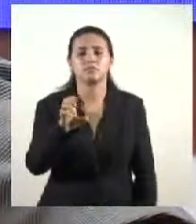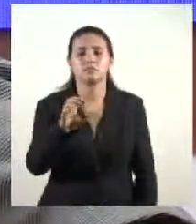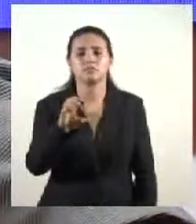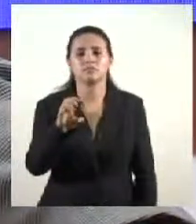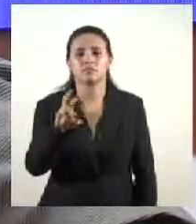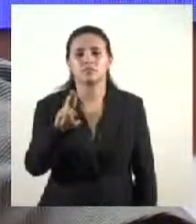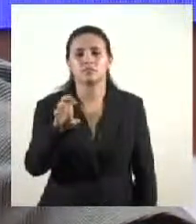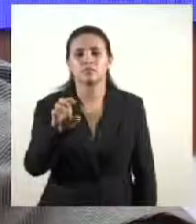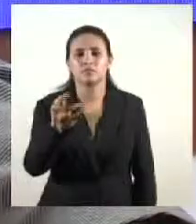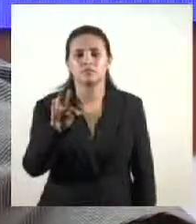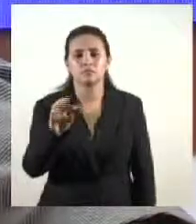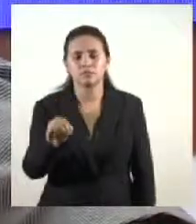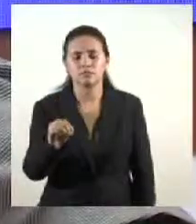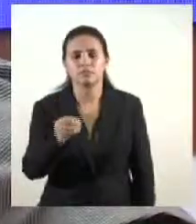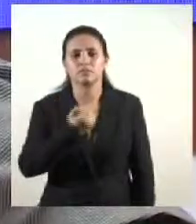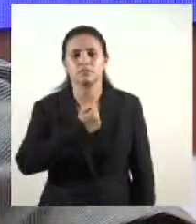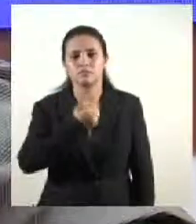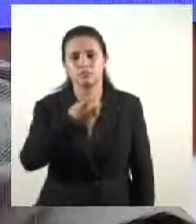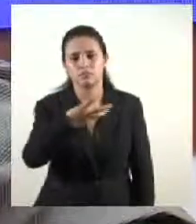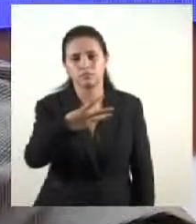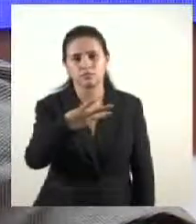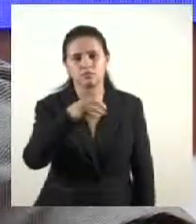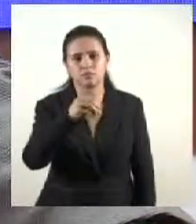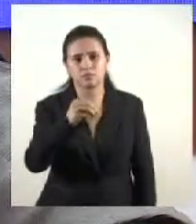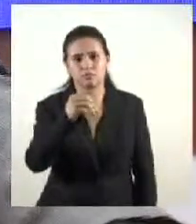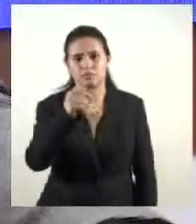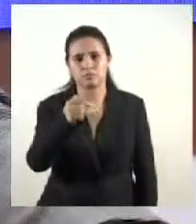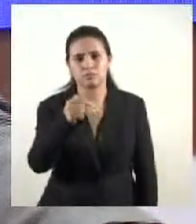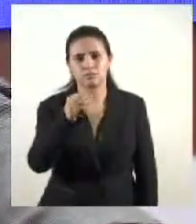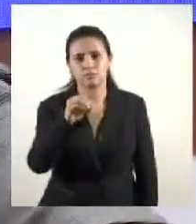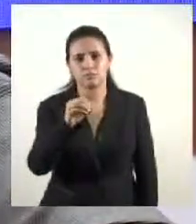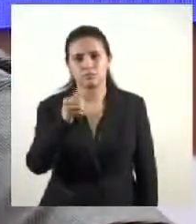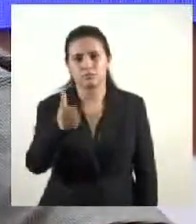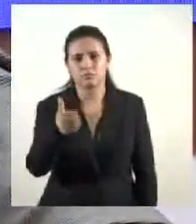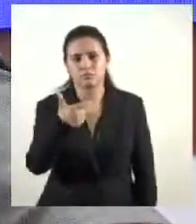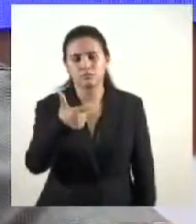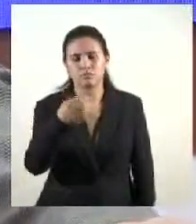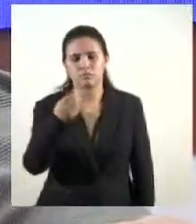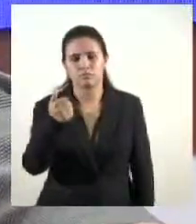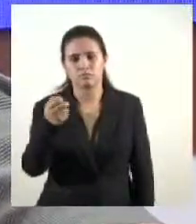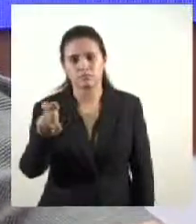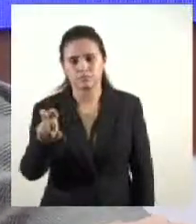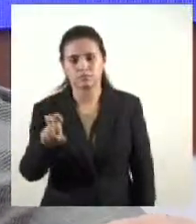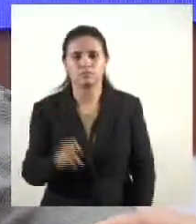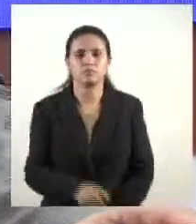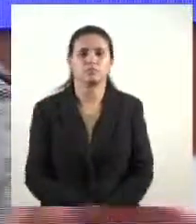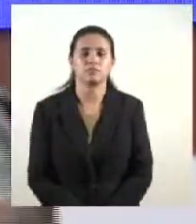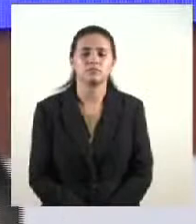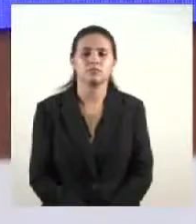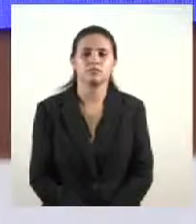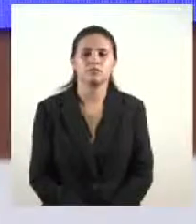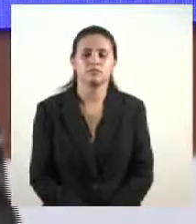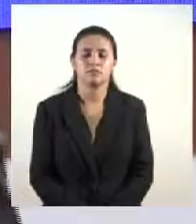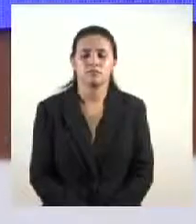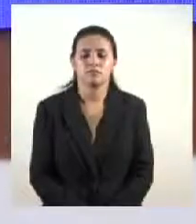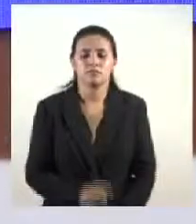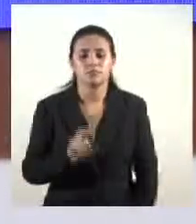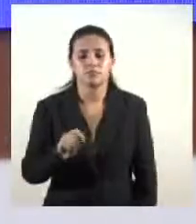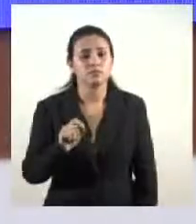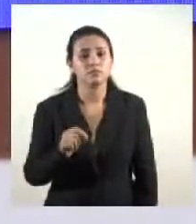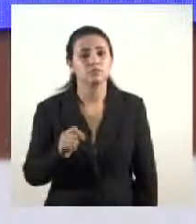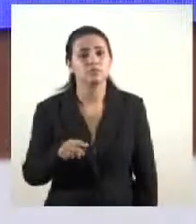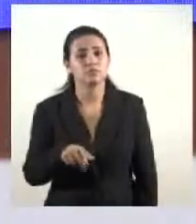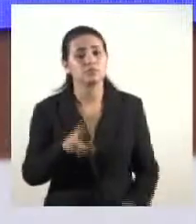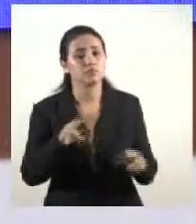30.701 de 2015. Decreto esse, deputado Eduardo Braide, que extinguiu